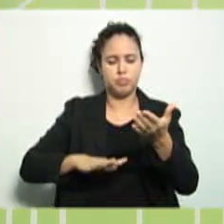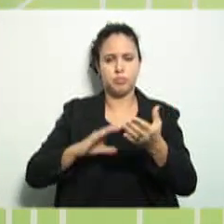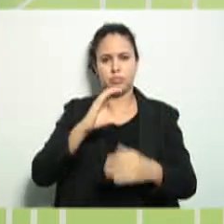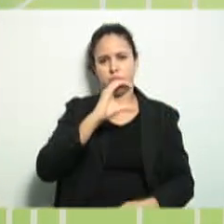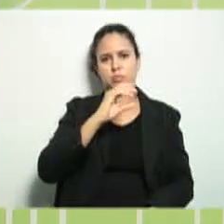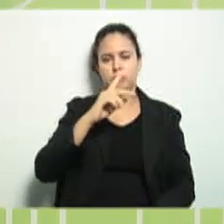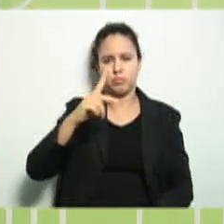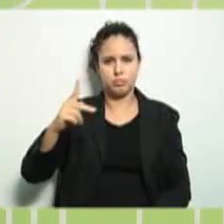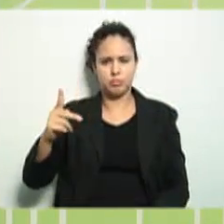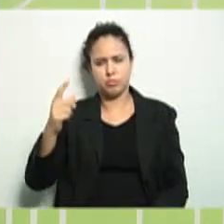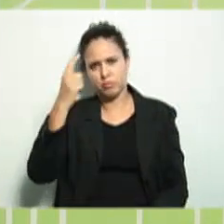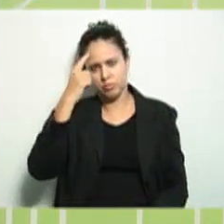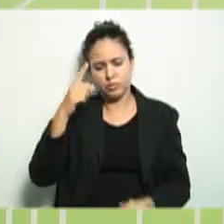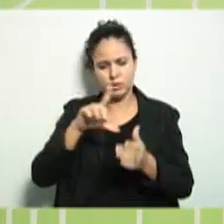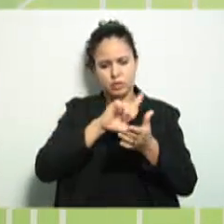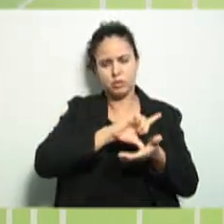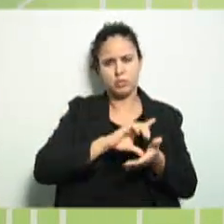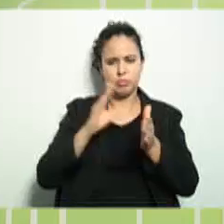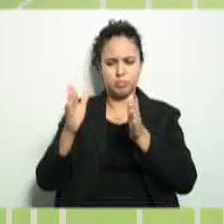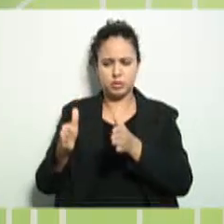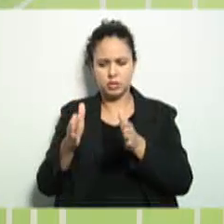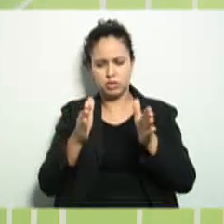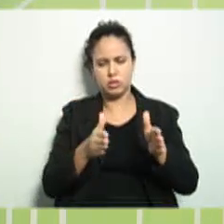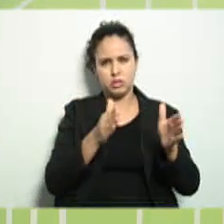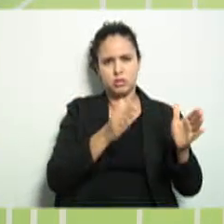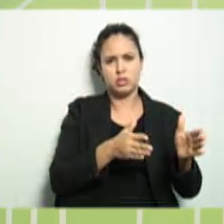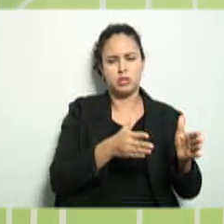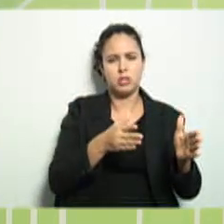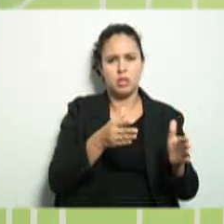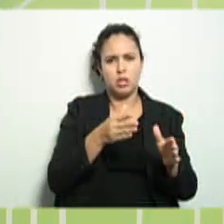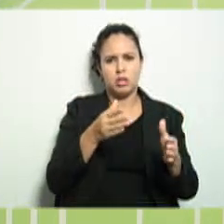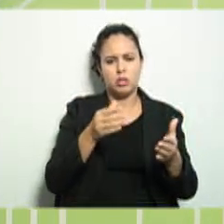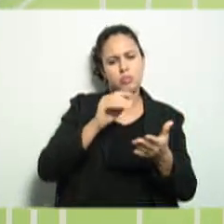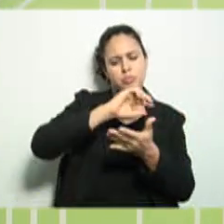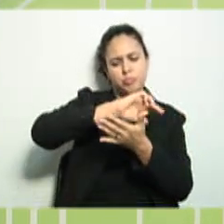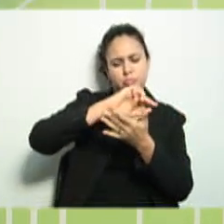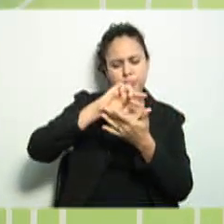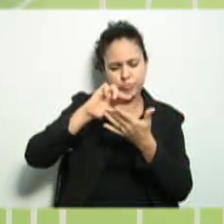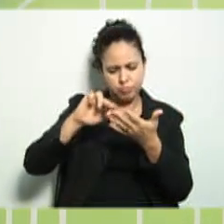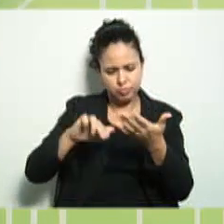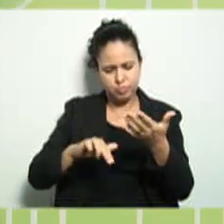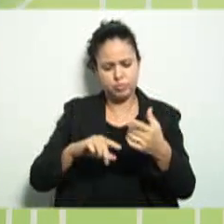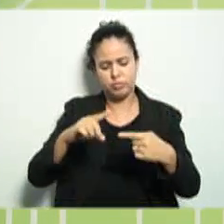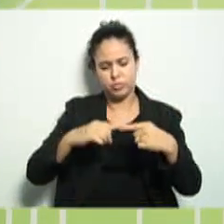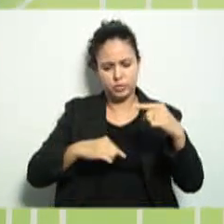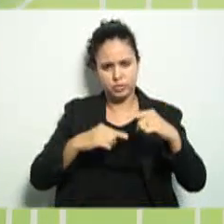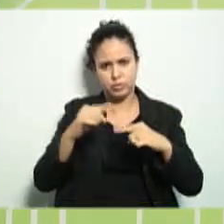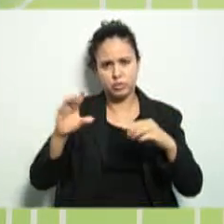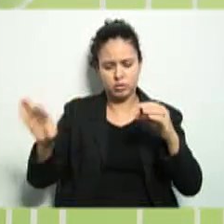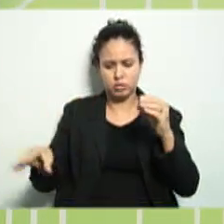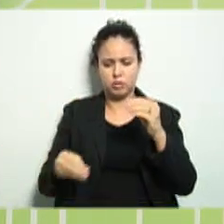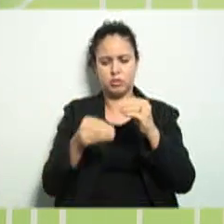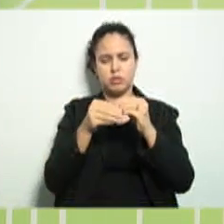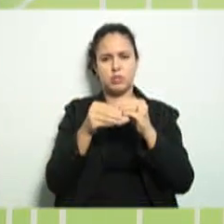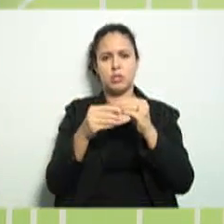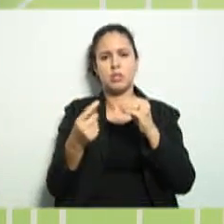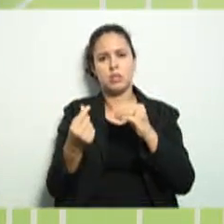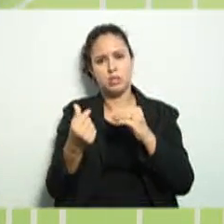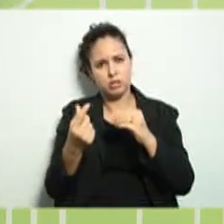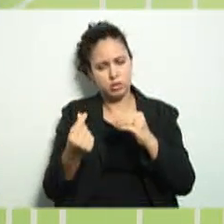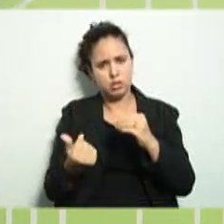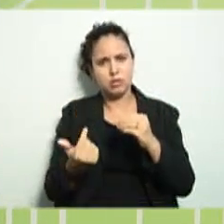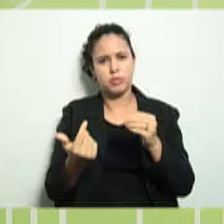pensar nisso, planejar bem planejadinho isso, a diversificação de produtos e a agregação de valor nos produtos,